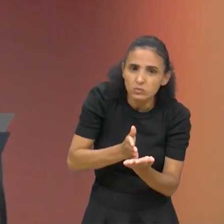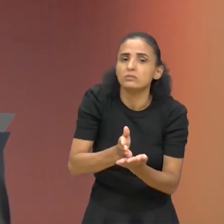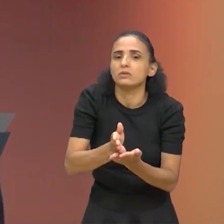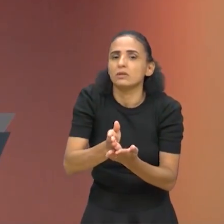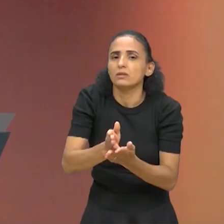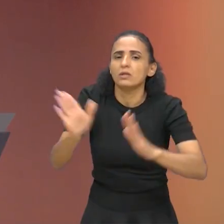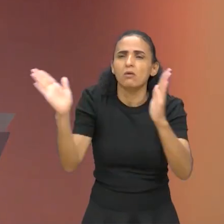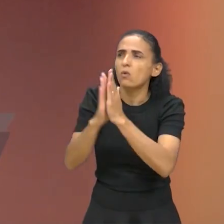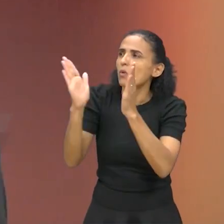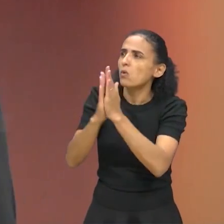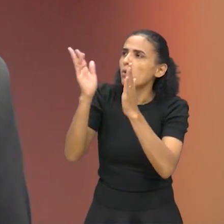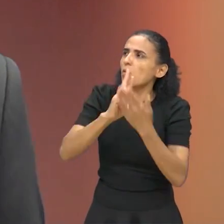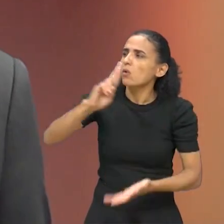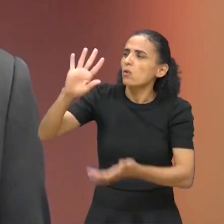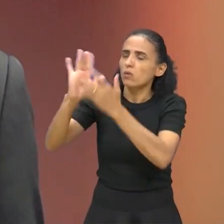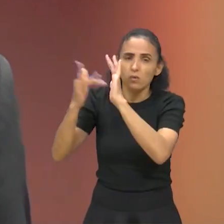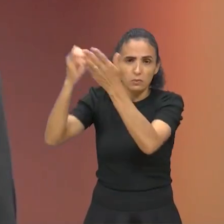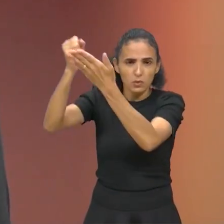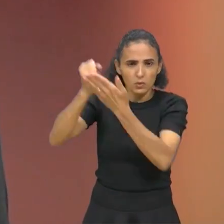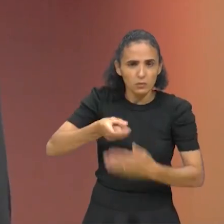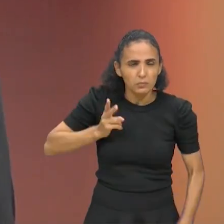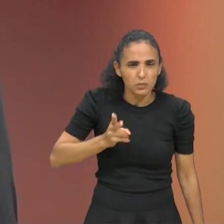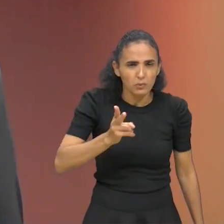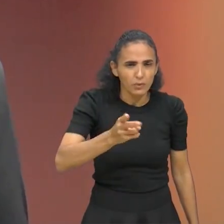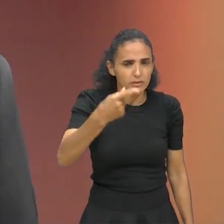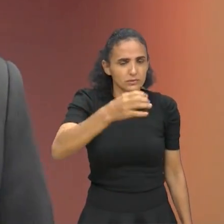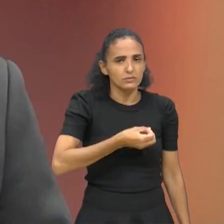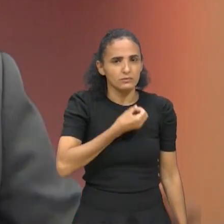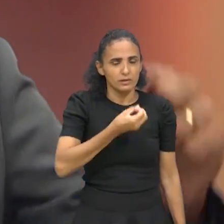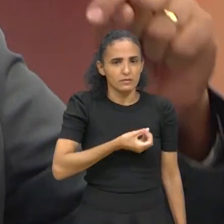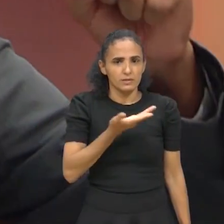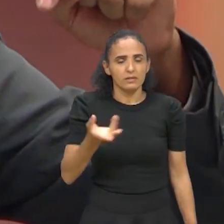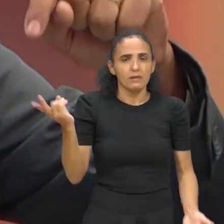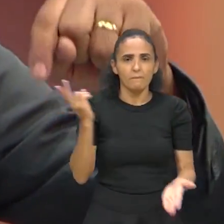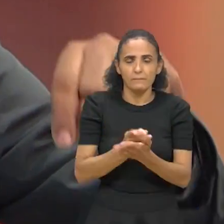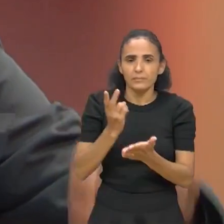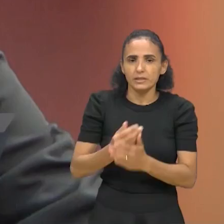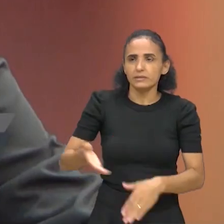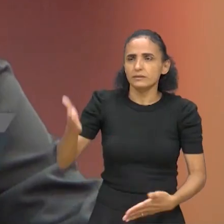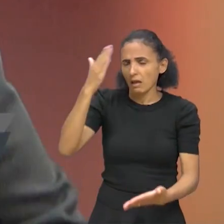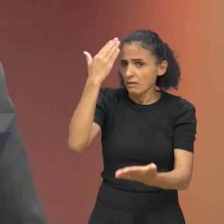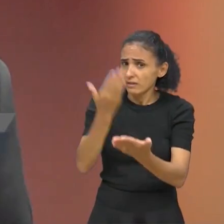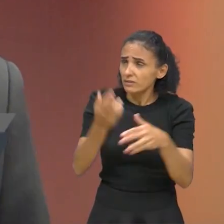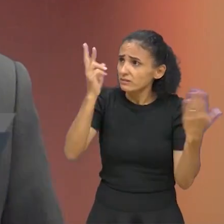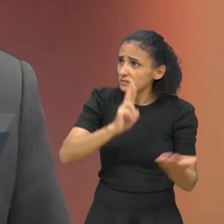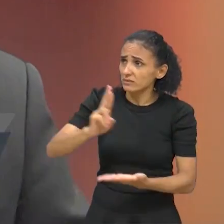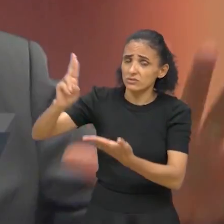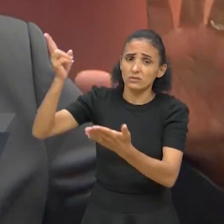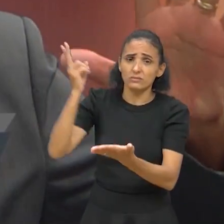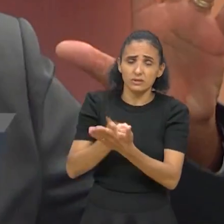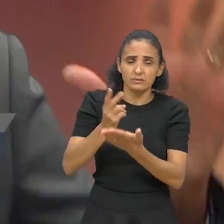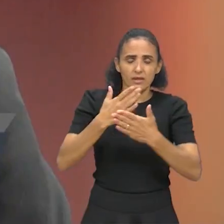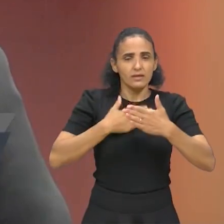controle. Chame Jesus para que ele continue no controle. Ele não perdeu você de vista nessa tempestade.